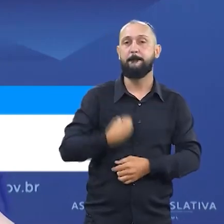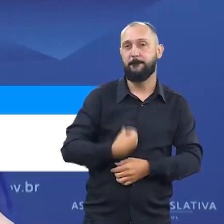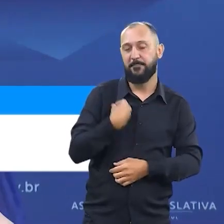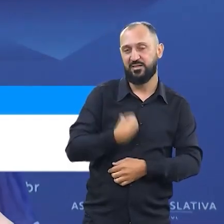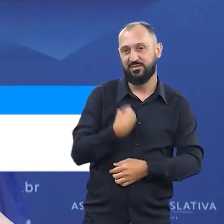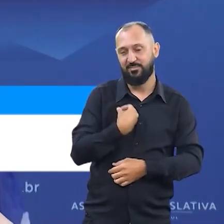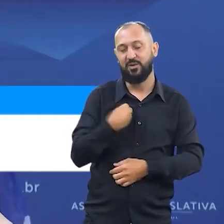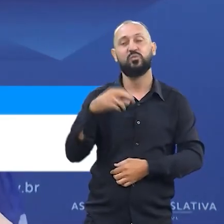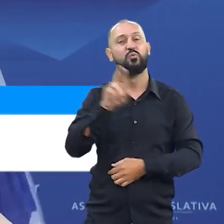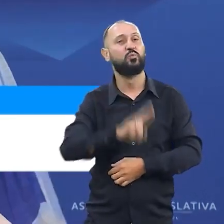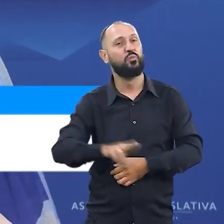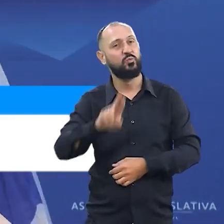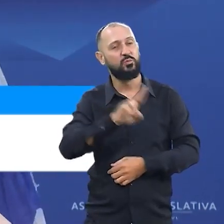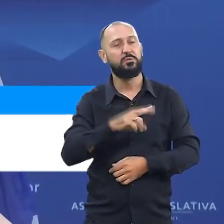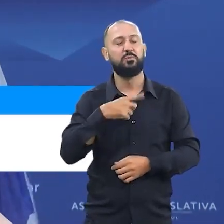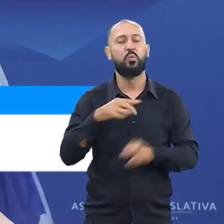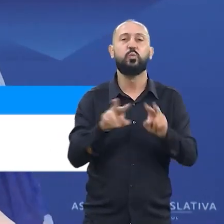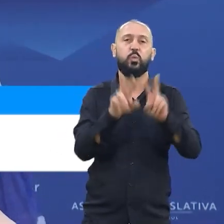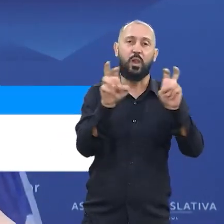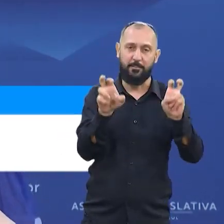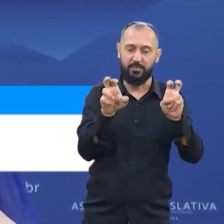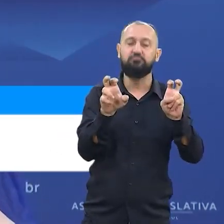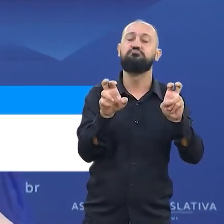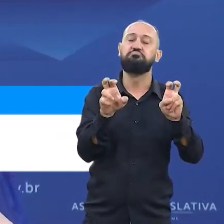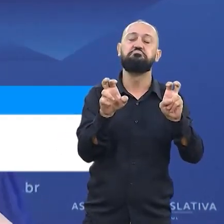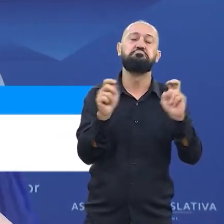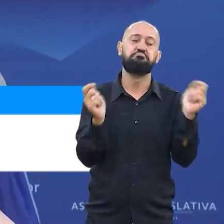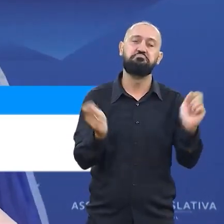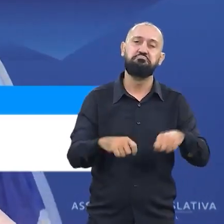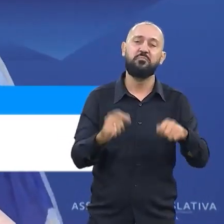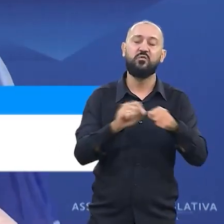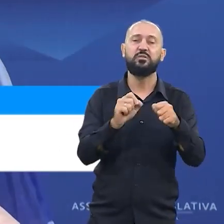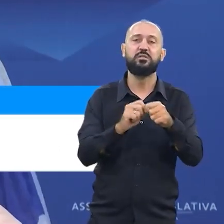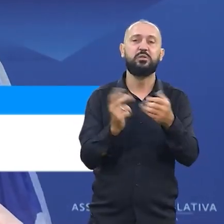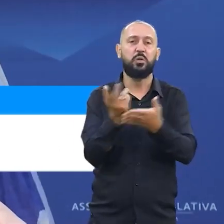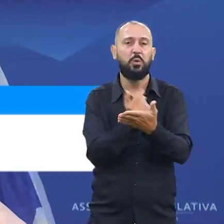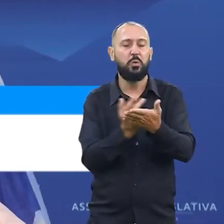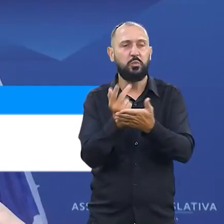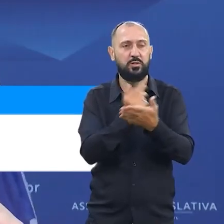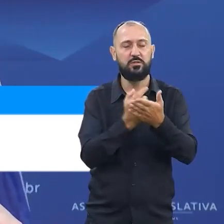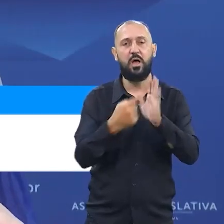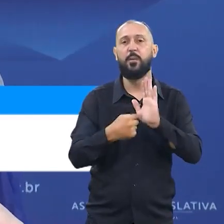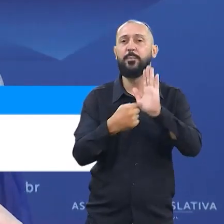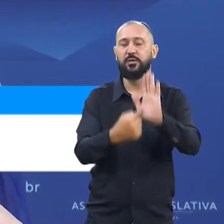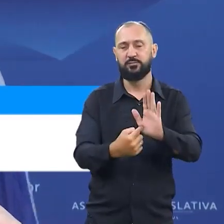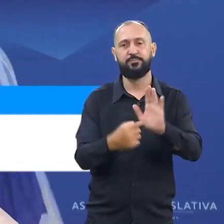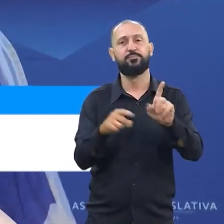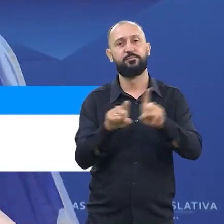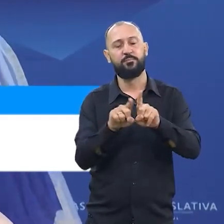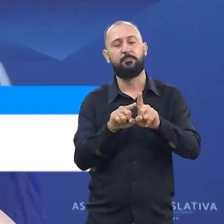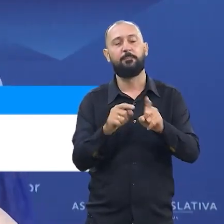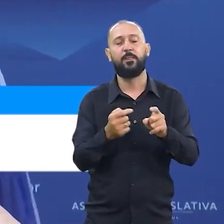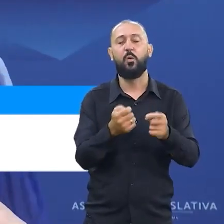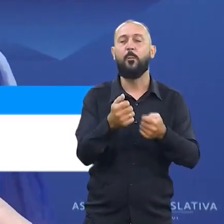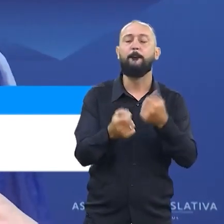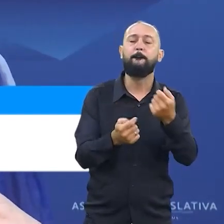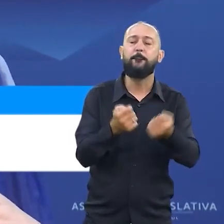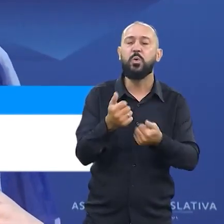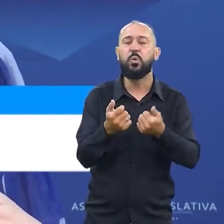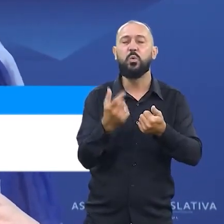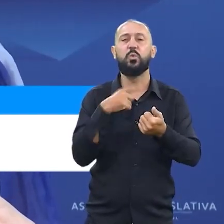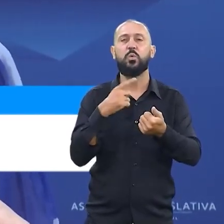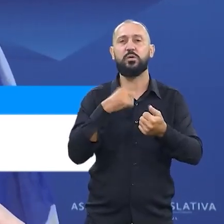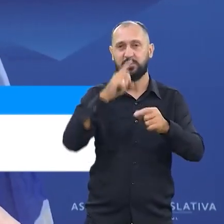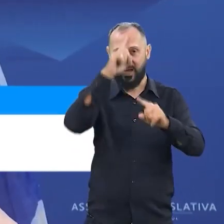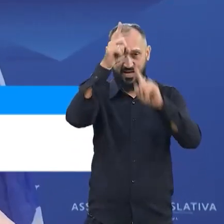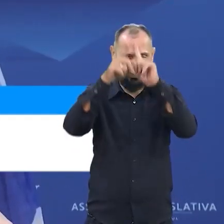vão poder participar através, claro, de um tema e fazendo um desenho e colocando também um